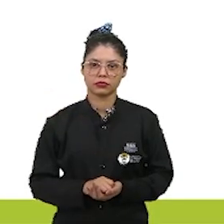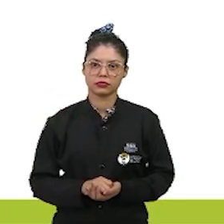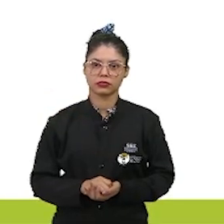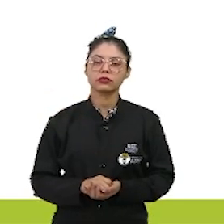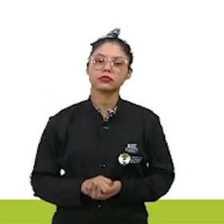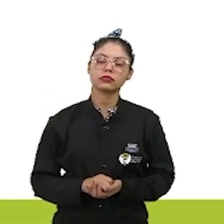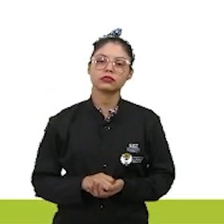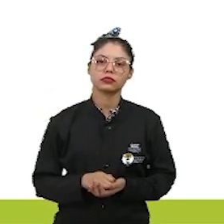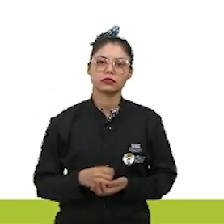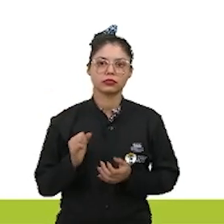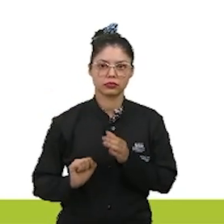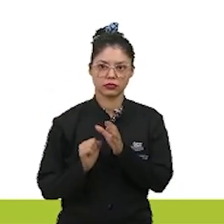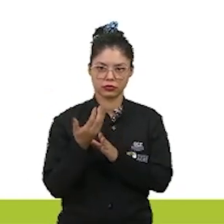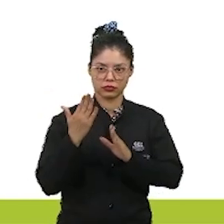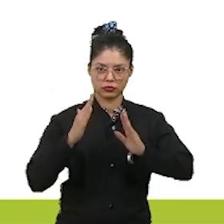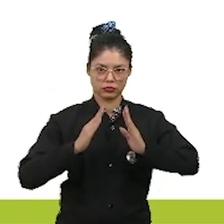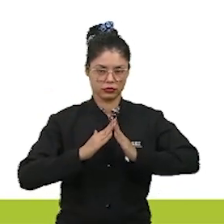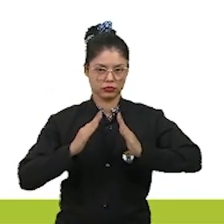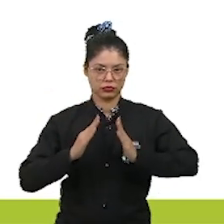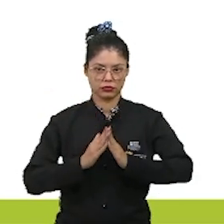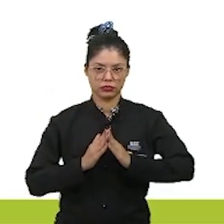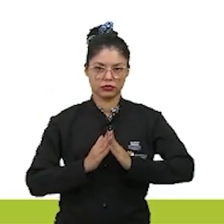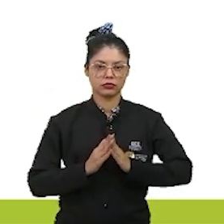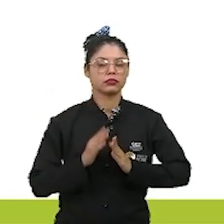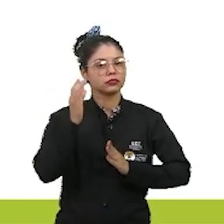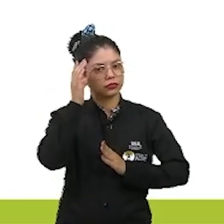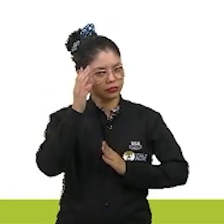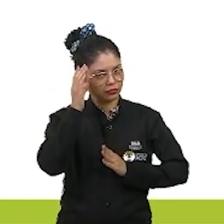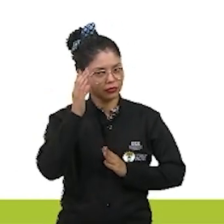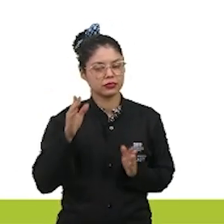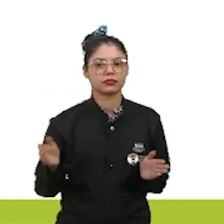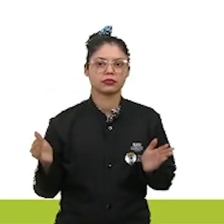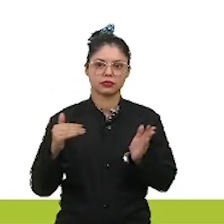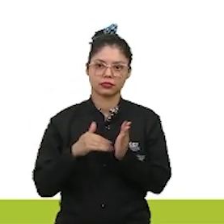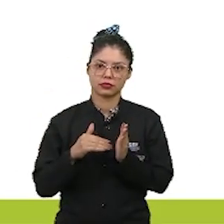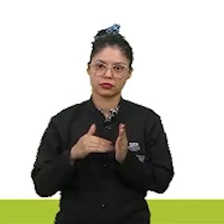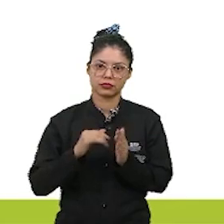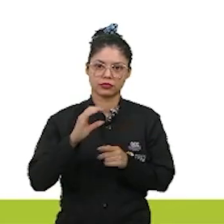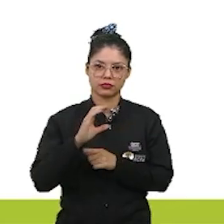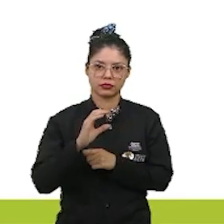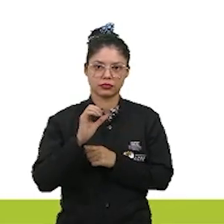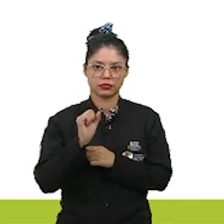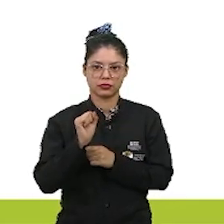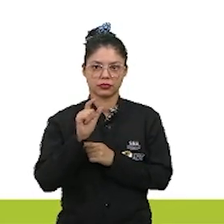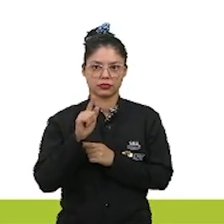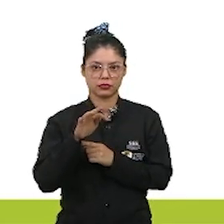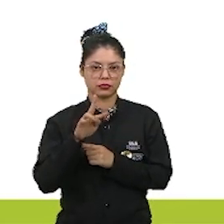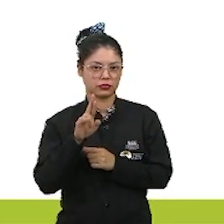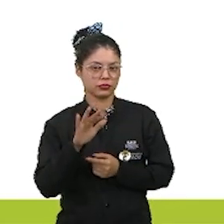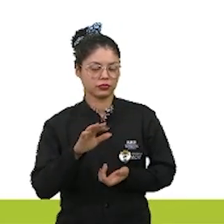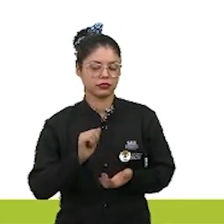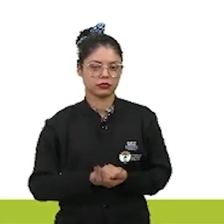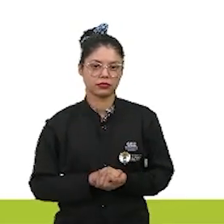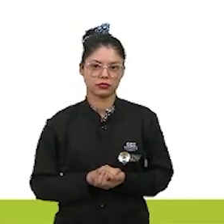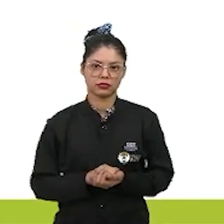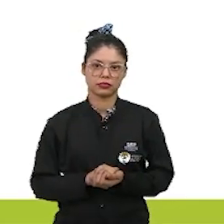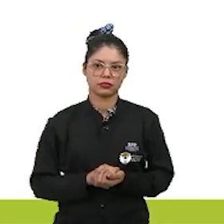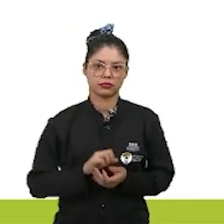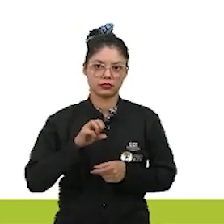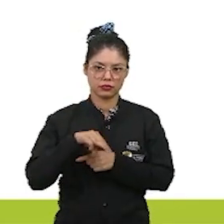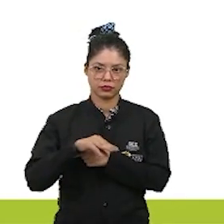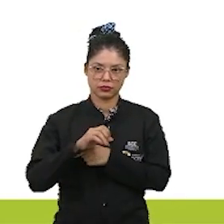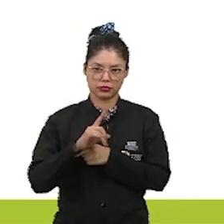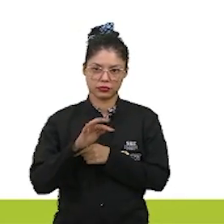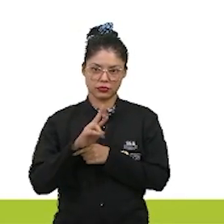inimigos, criando uma casa consciente, a casita, né, ou cacita, para os